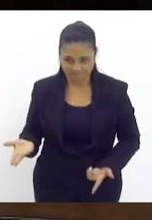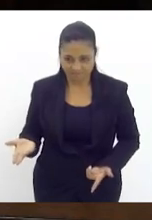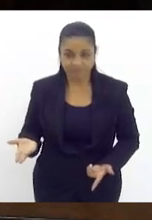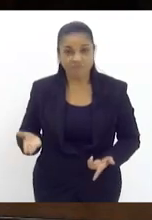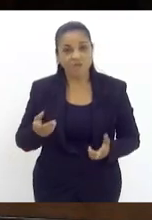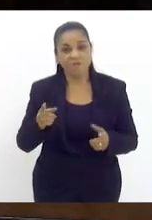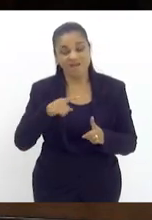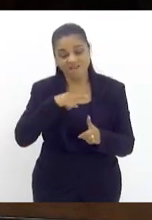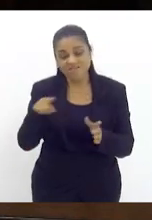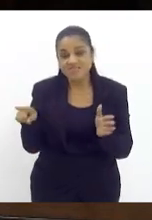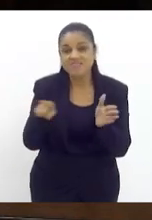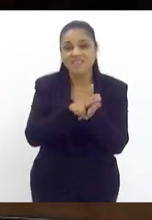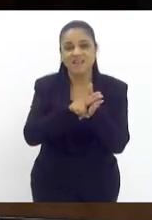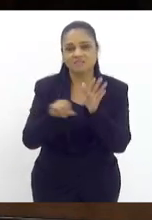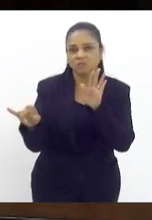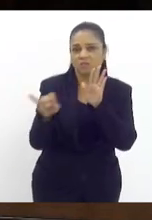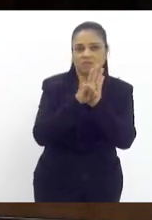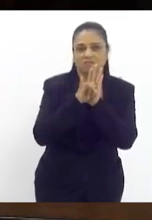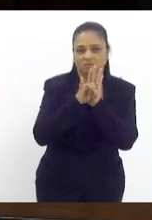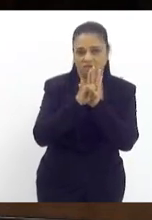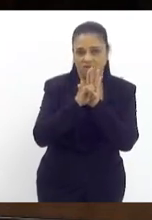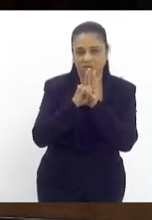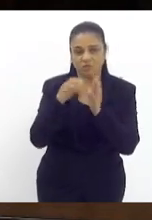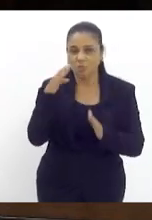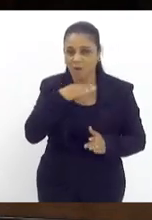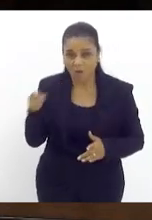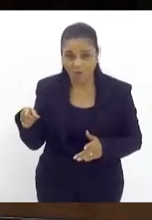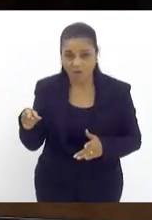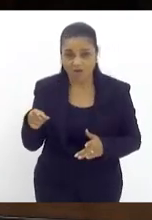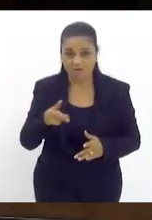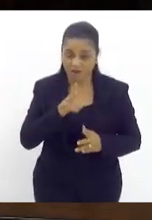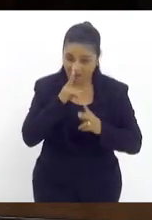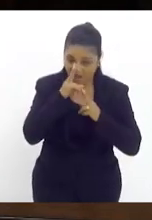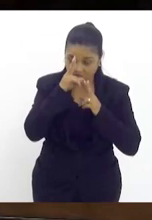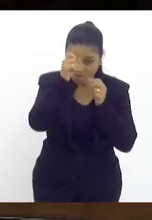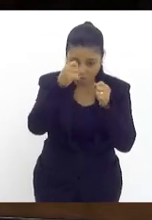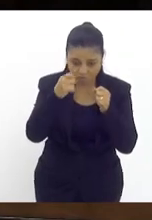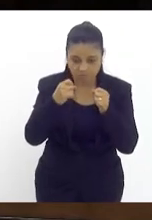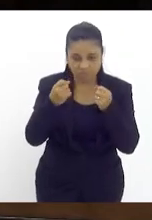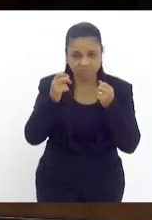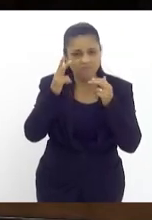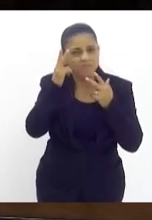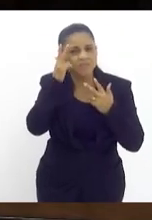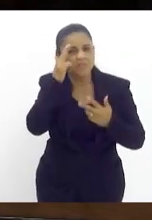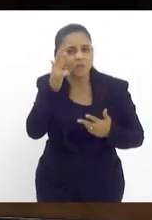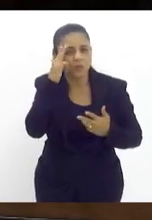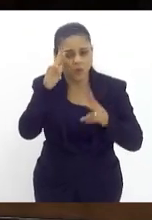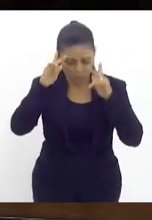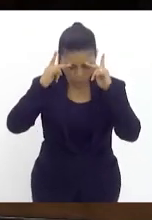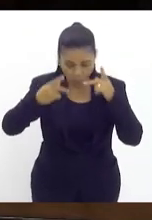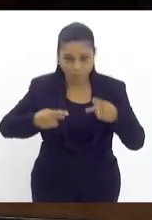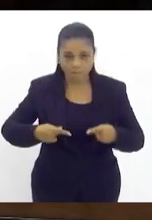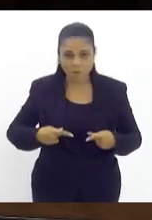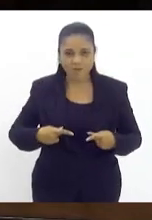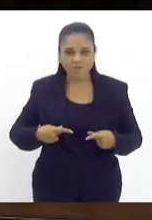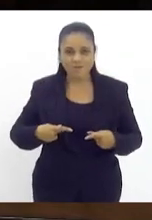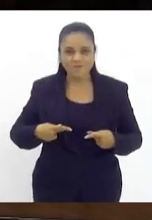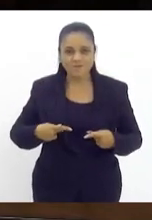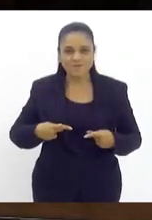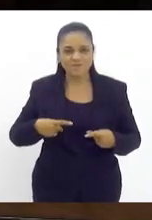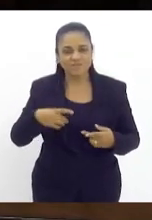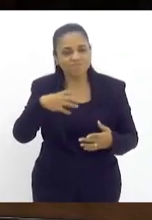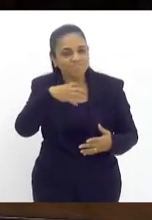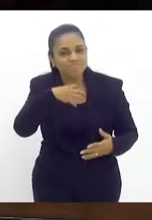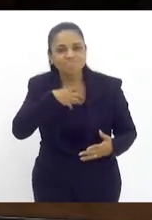uma negação da sua identidade. Agora, a força da sua natureza, ela está lá, porque ela é, porque ela tem o